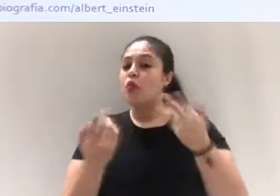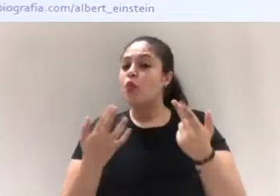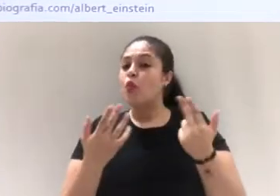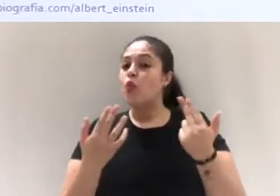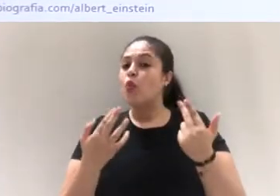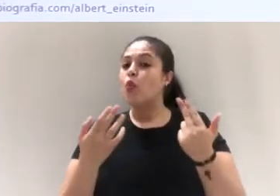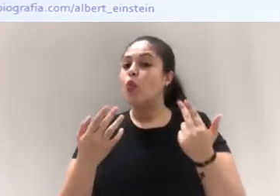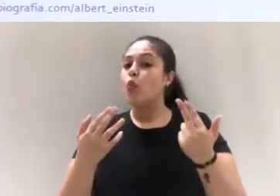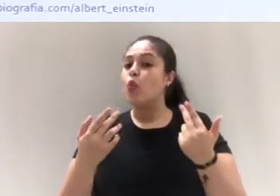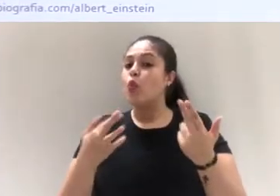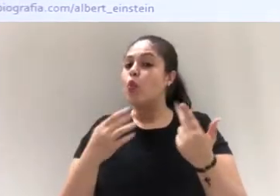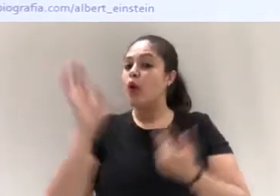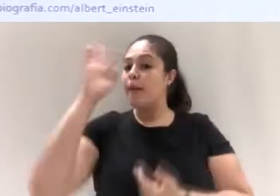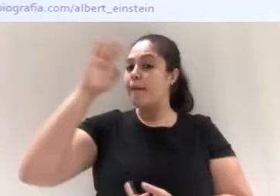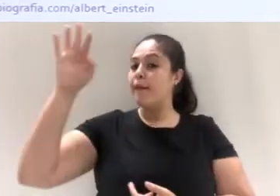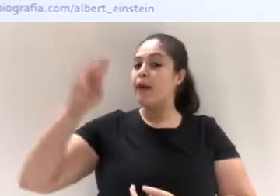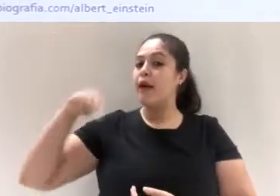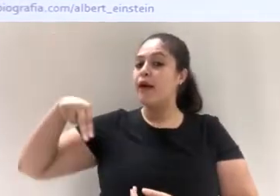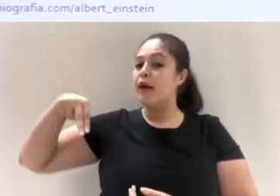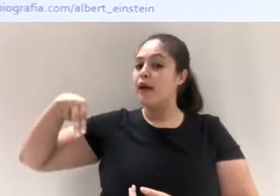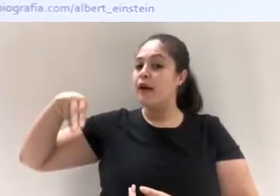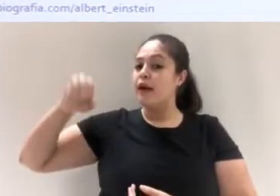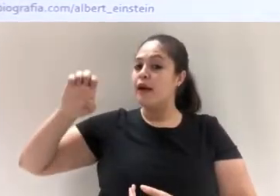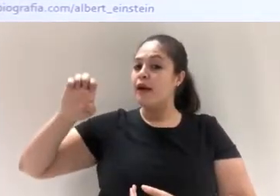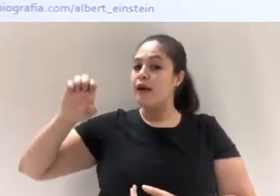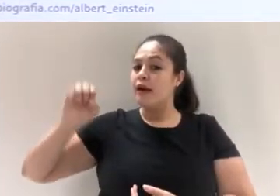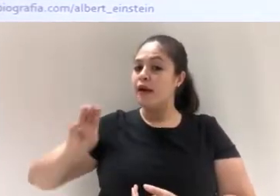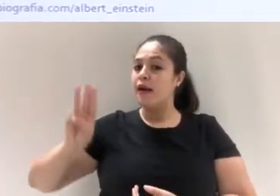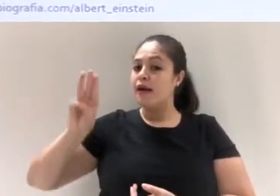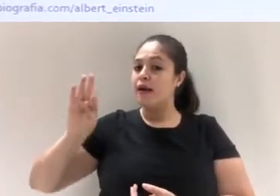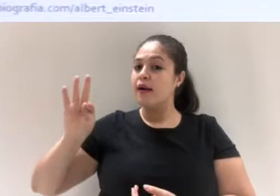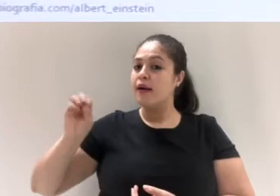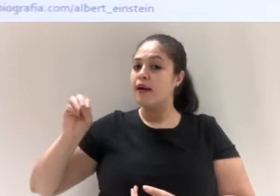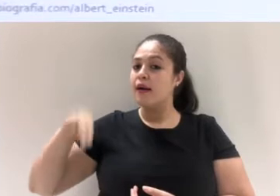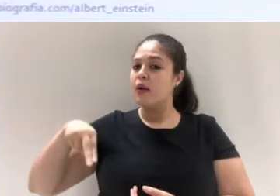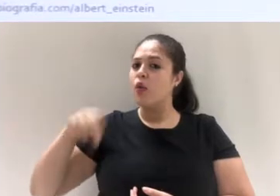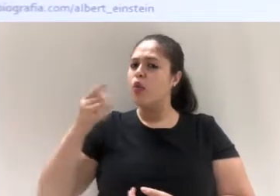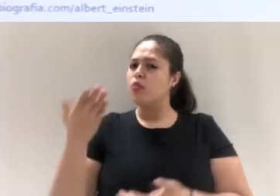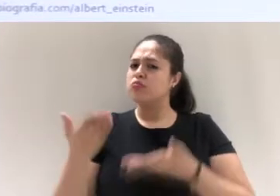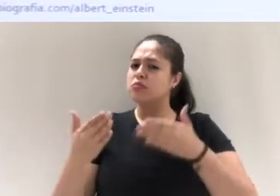imaginava Newton. Para ele, o espaço-tempo um dependia do outro.